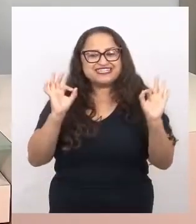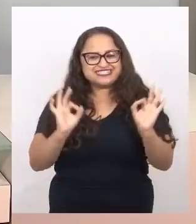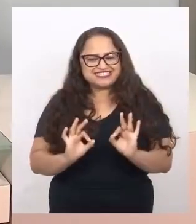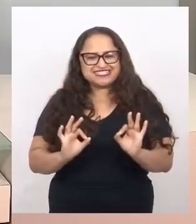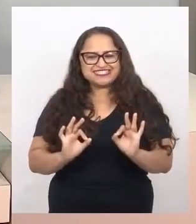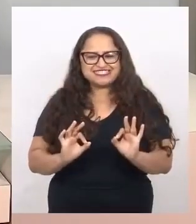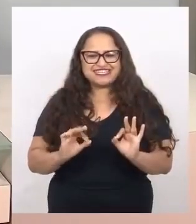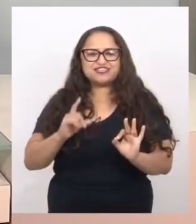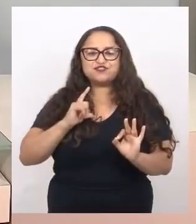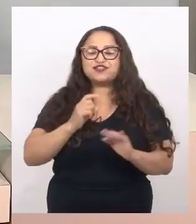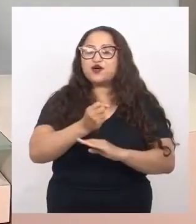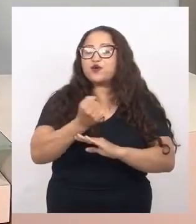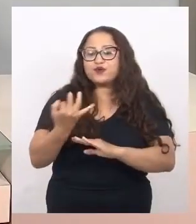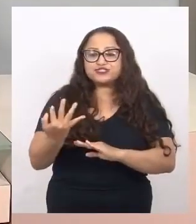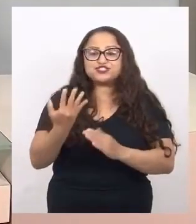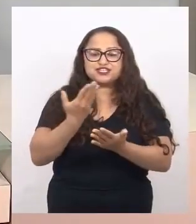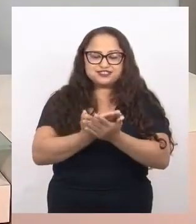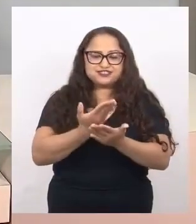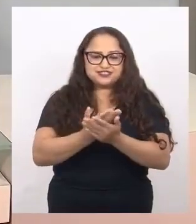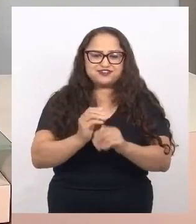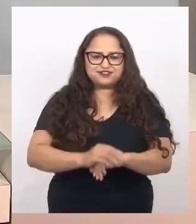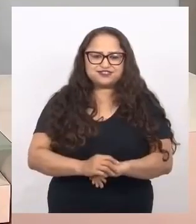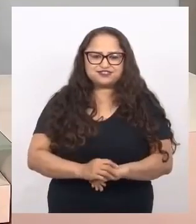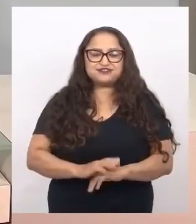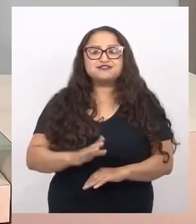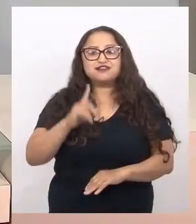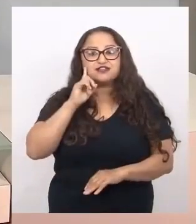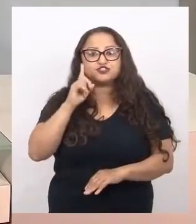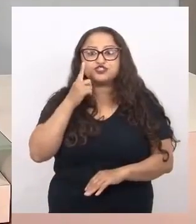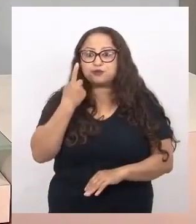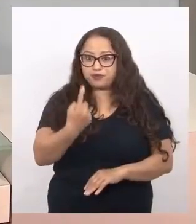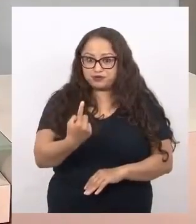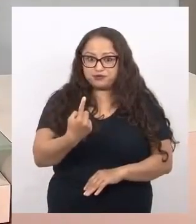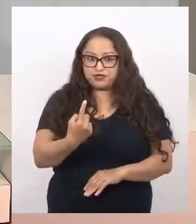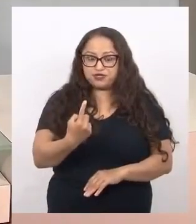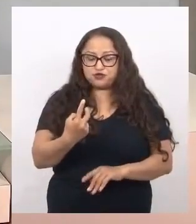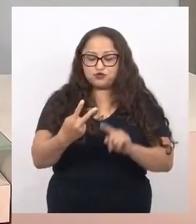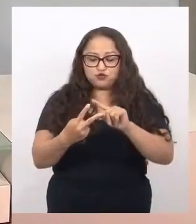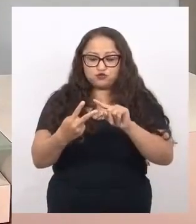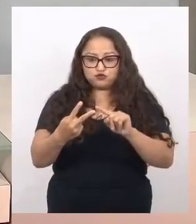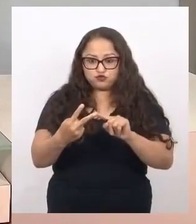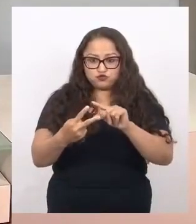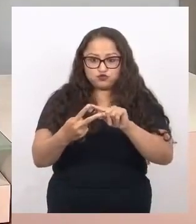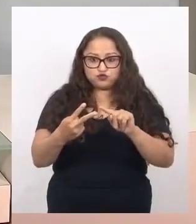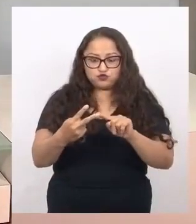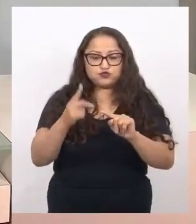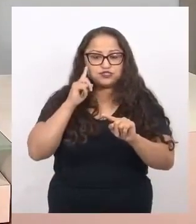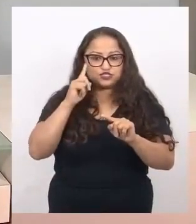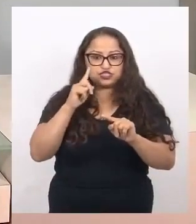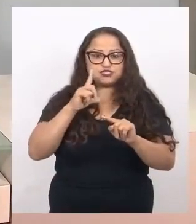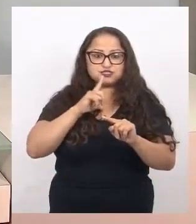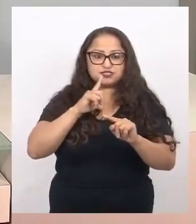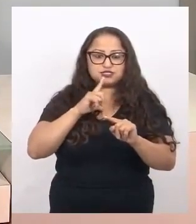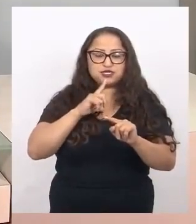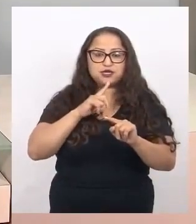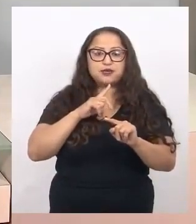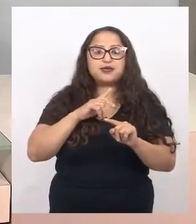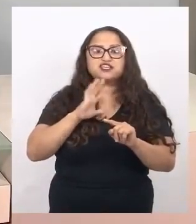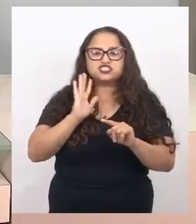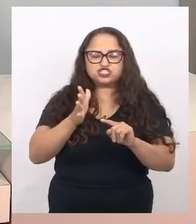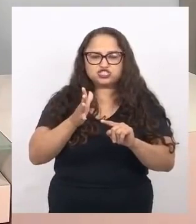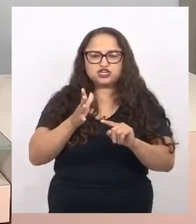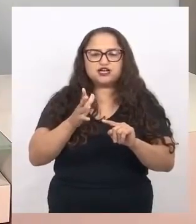que tem nas escolas, tá bom? E aí no dia 1º, lembrando que os 2 dias que estão previstos para atribuição e associação